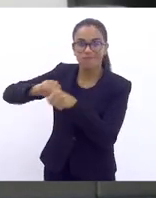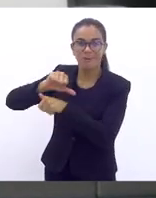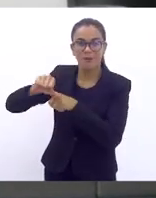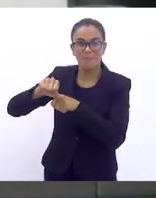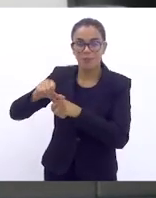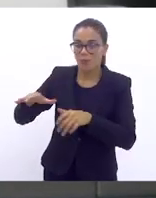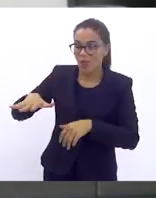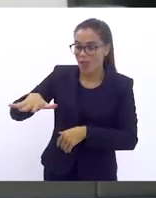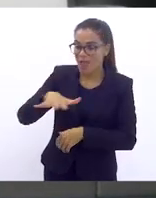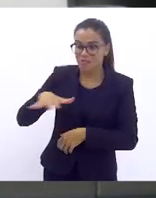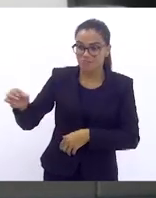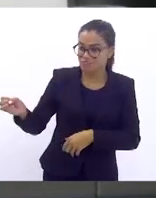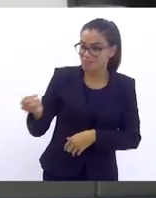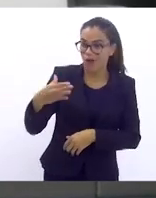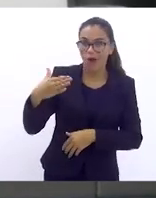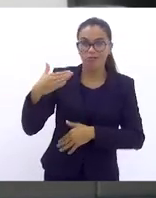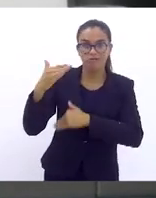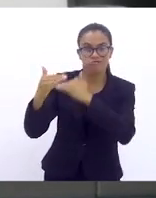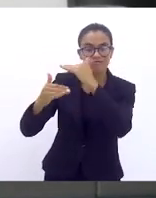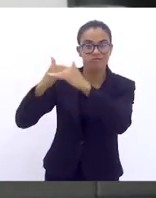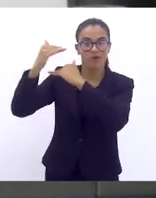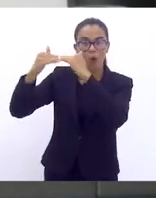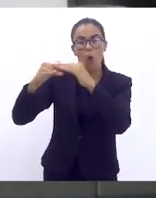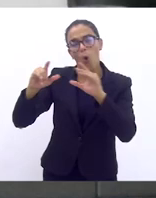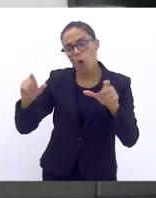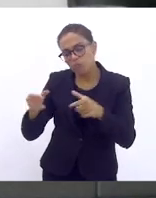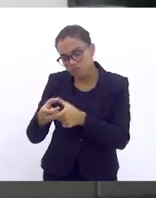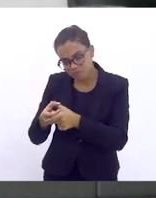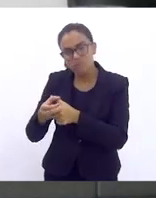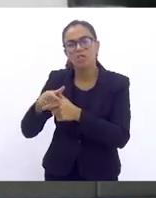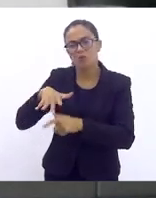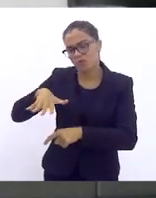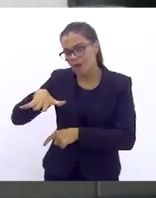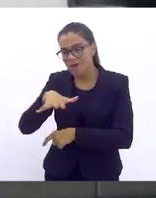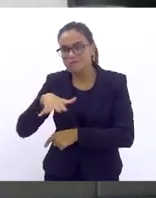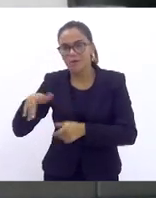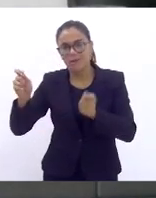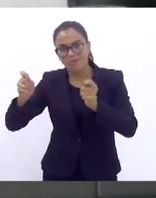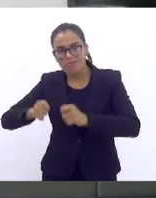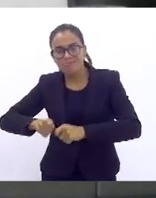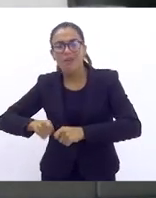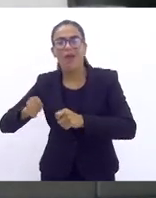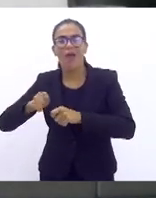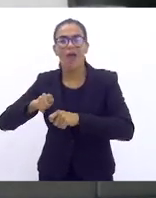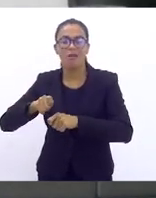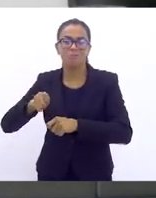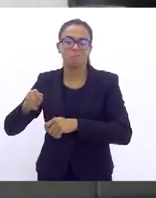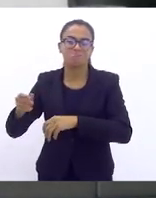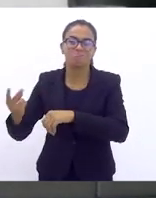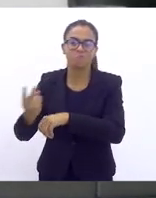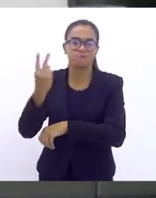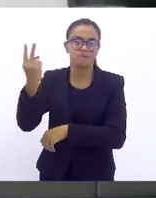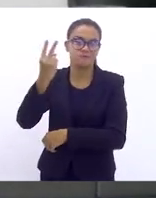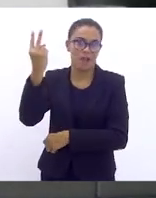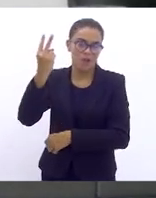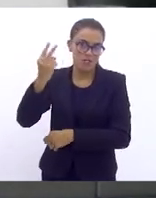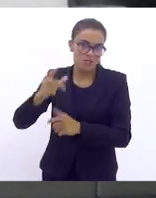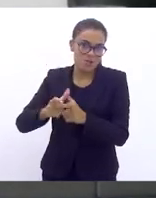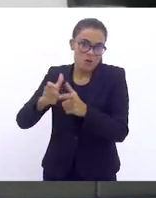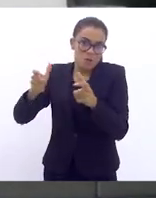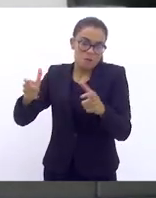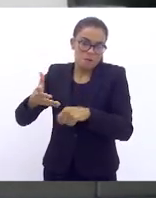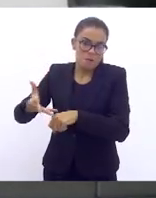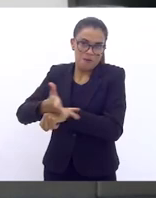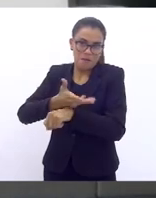em novas regiões ou microrregiões que podem ganhar mais status Então esse é um trabalho bastante